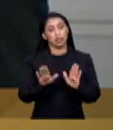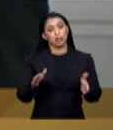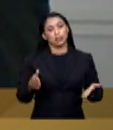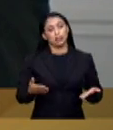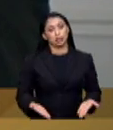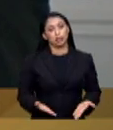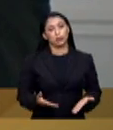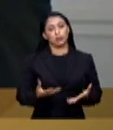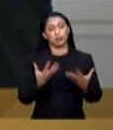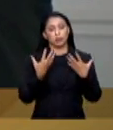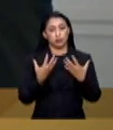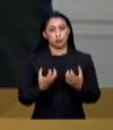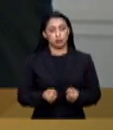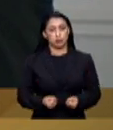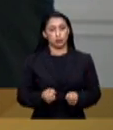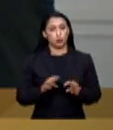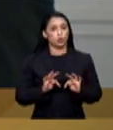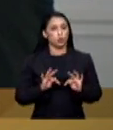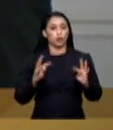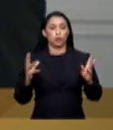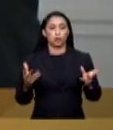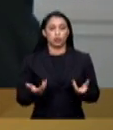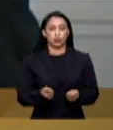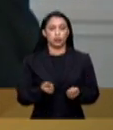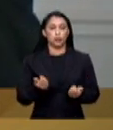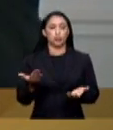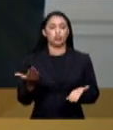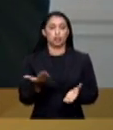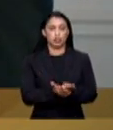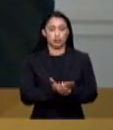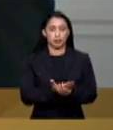conheço integralmente da ação.